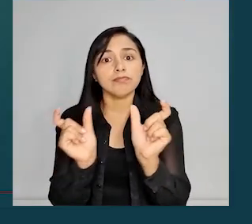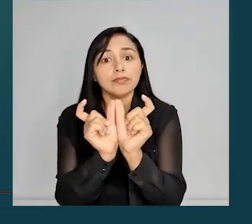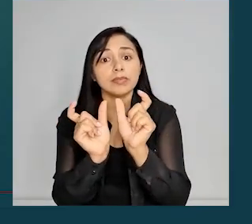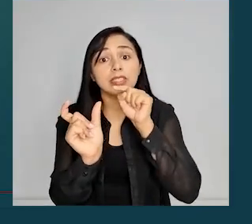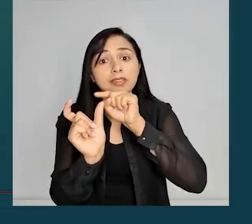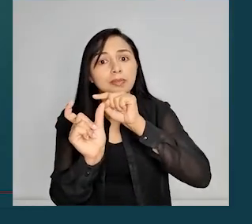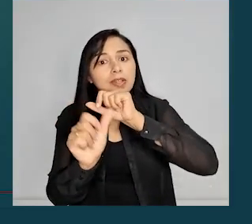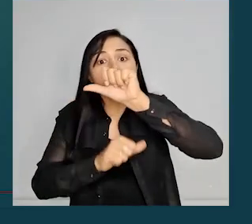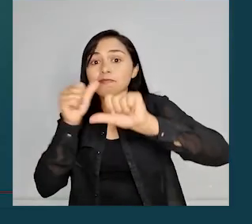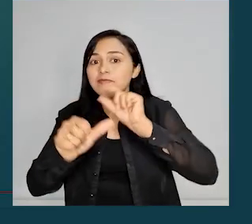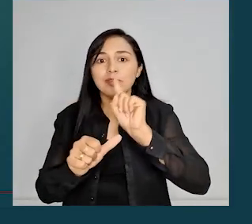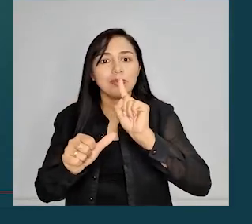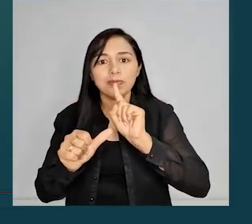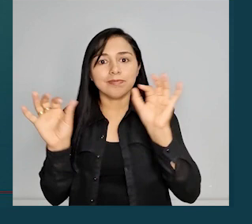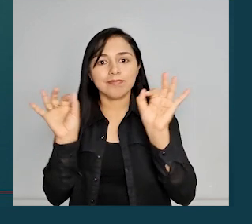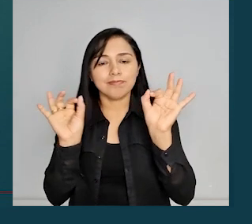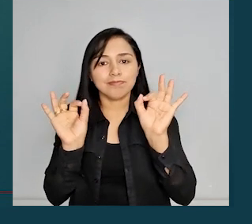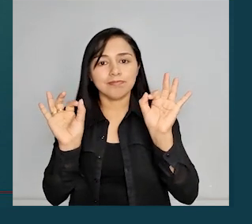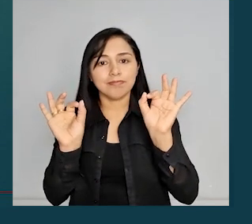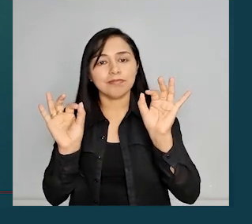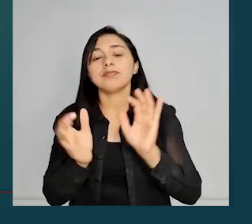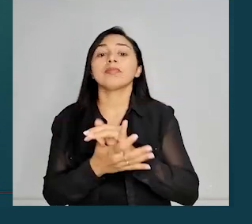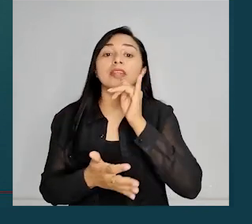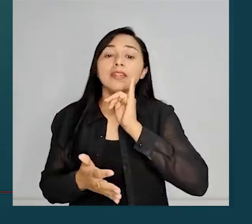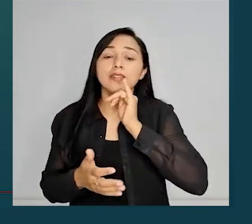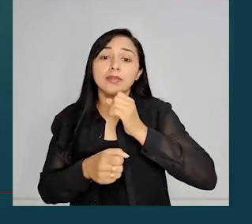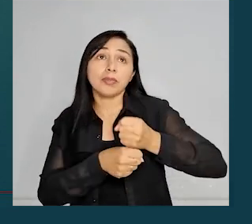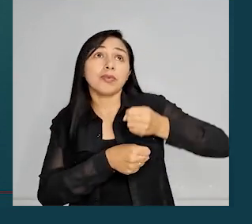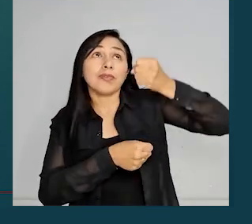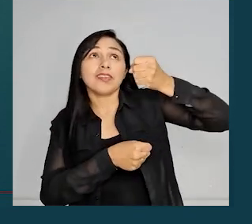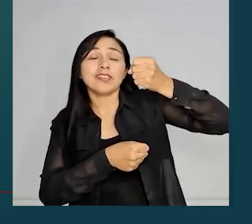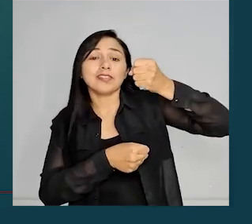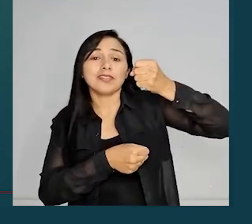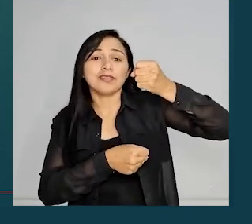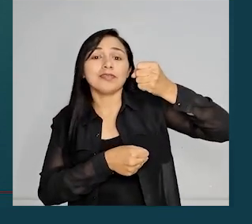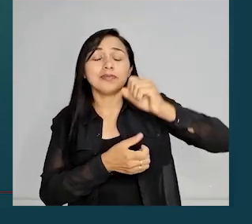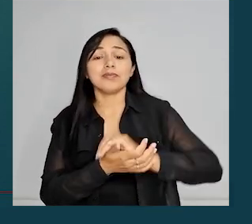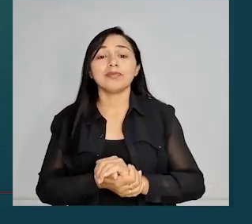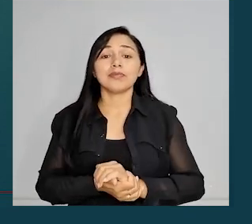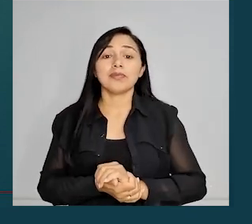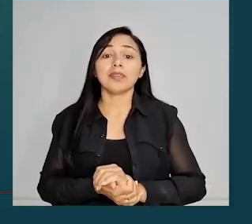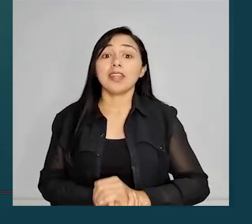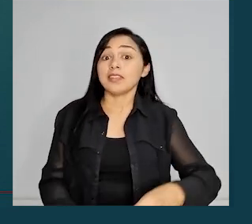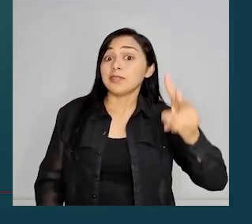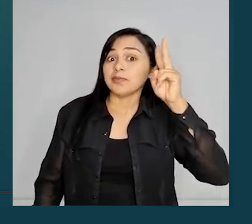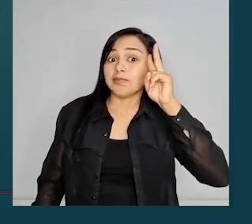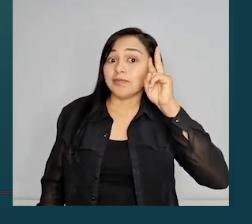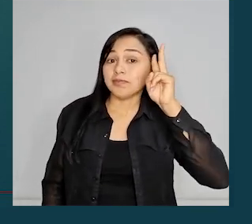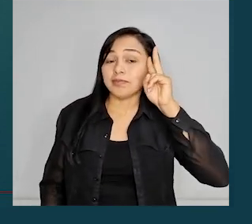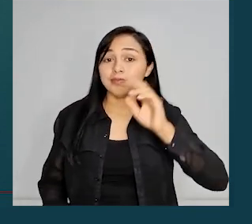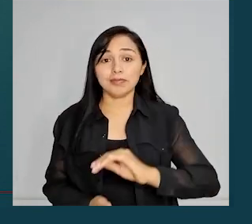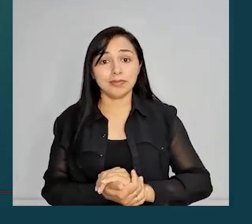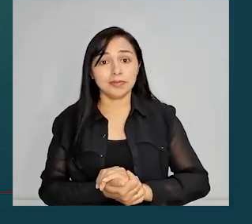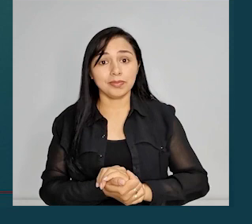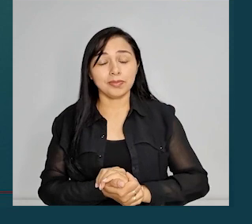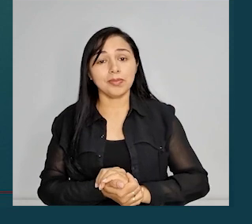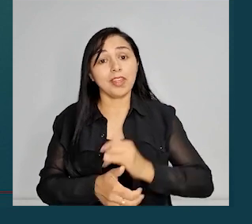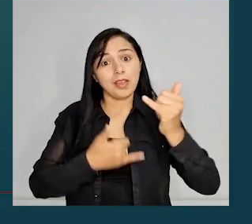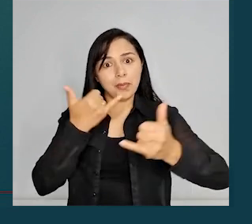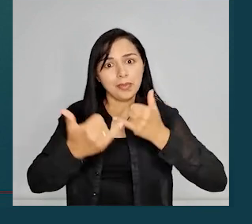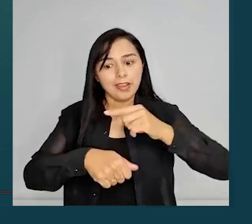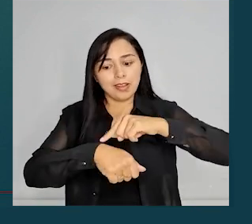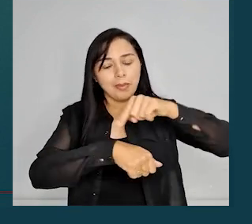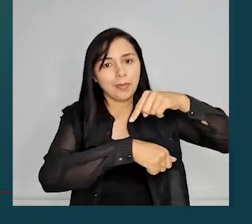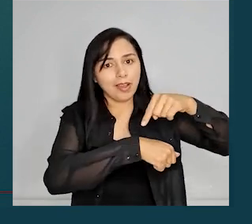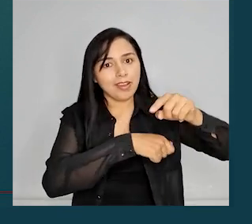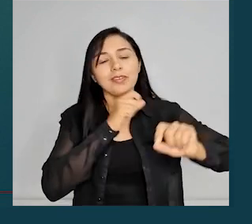ou acentuação primitivas. Exemplos: guarda-chuva, segunda-feira e passatempo. É um exemplo de